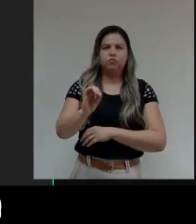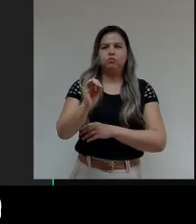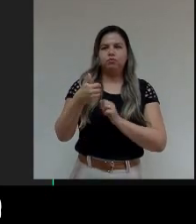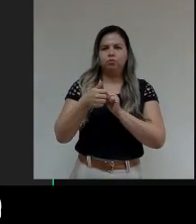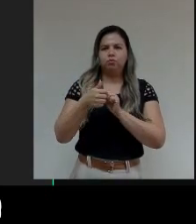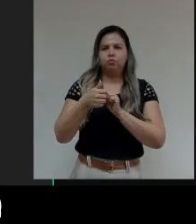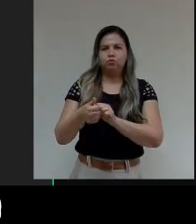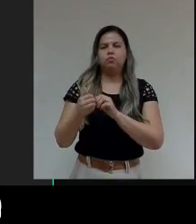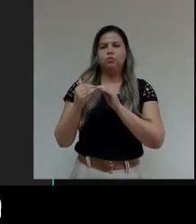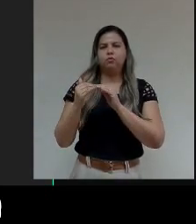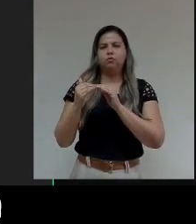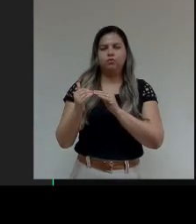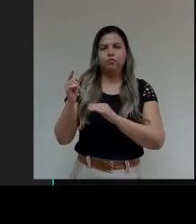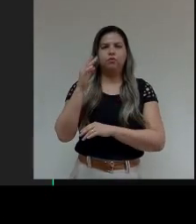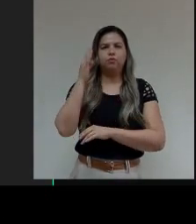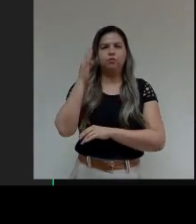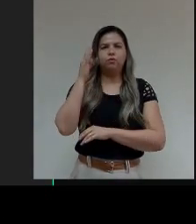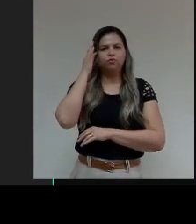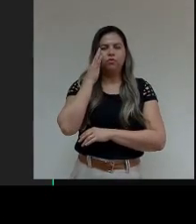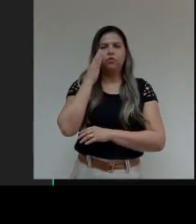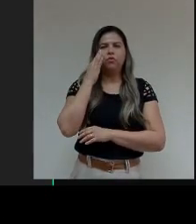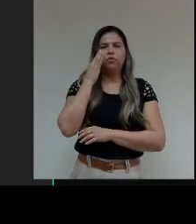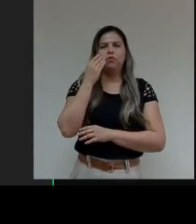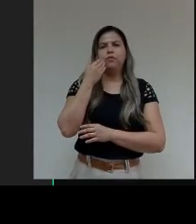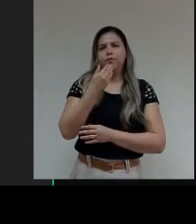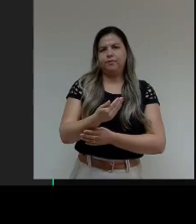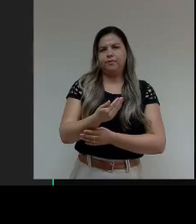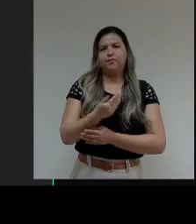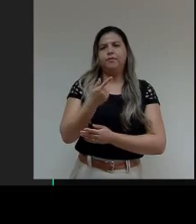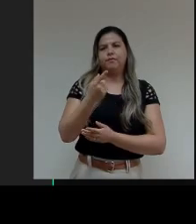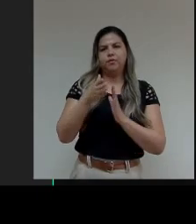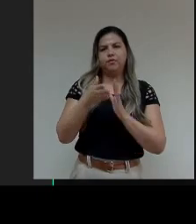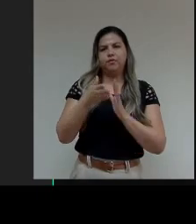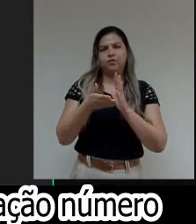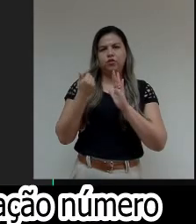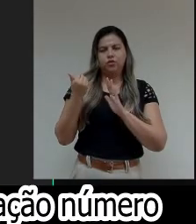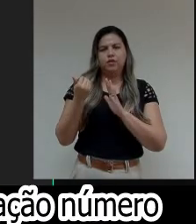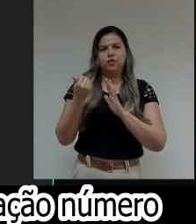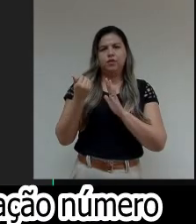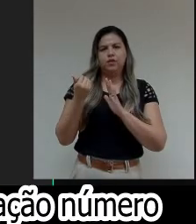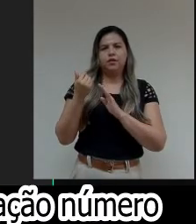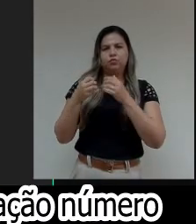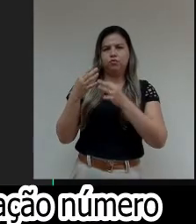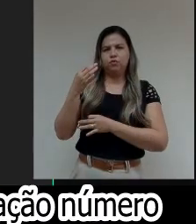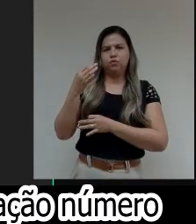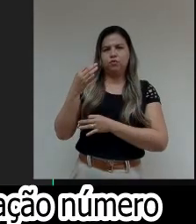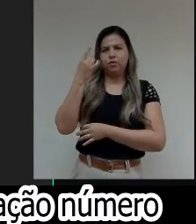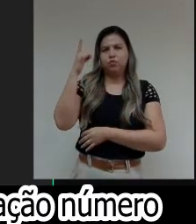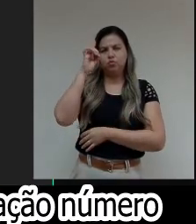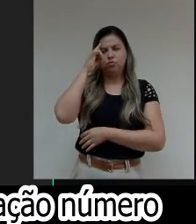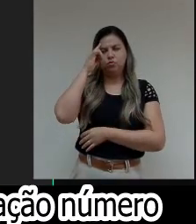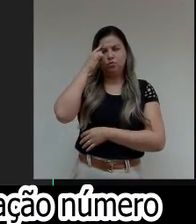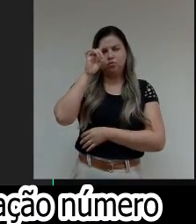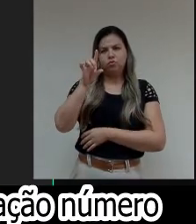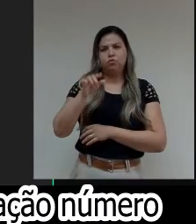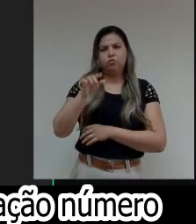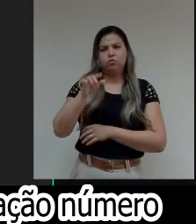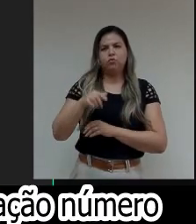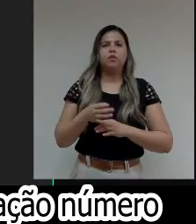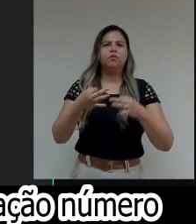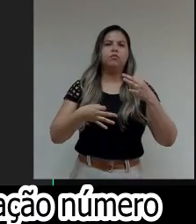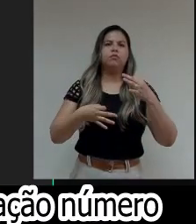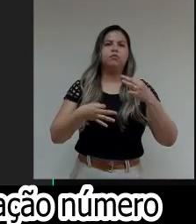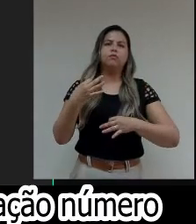Carlos Torque, também ele pediu para retirar de pauta. Então, em julgamento, o recurso eleitoral